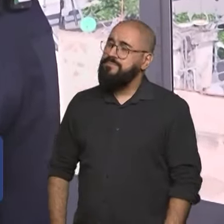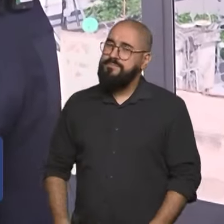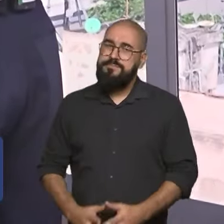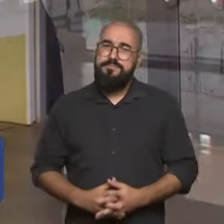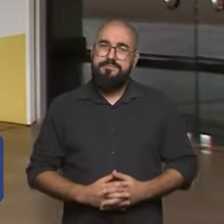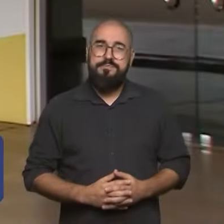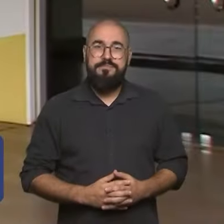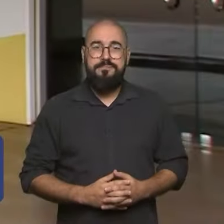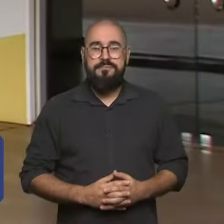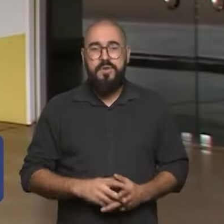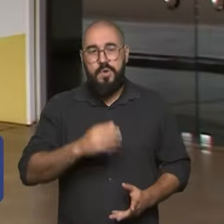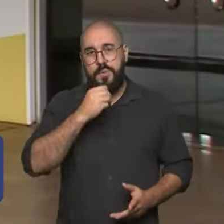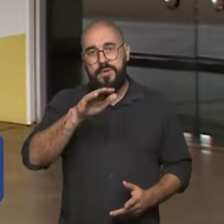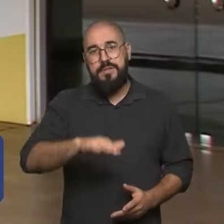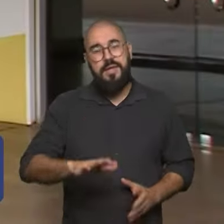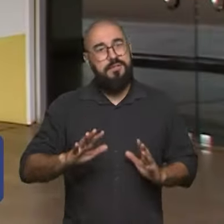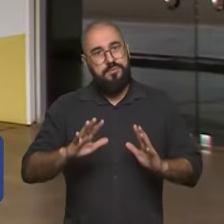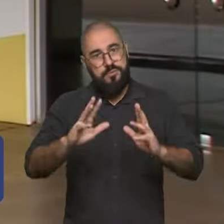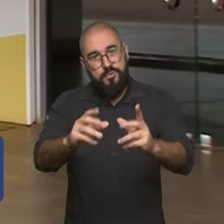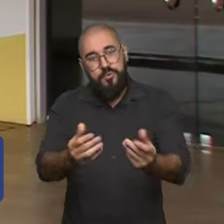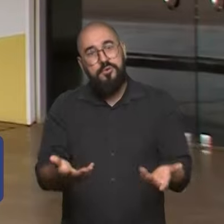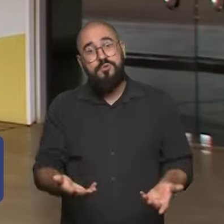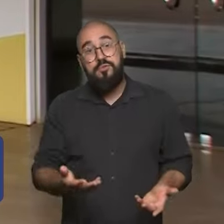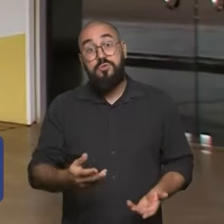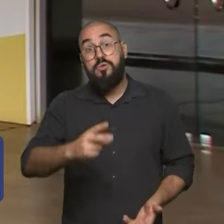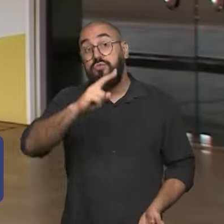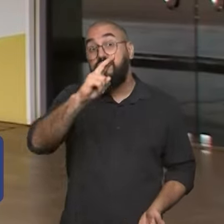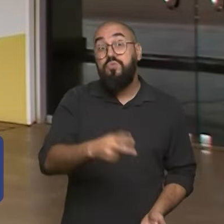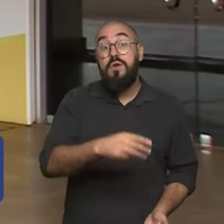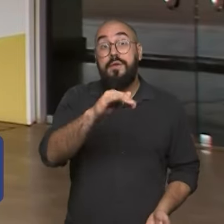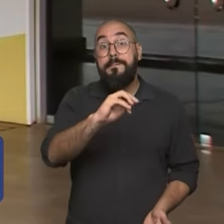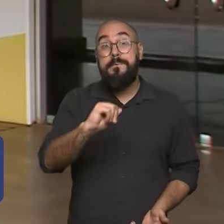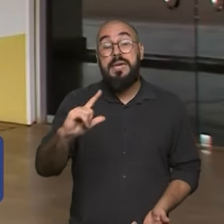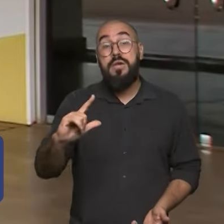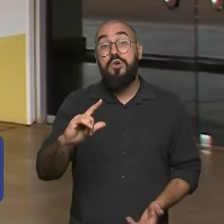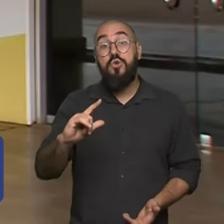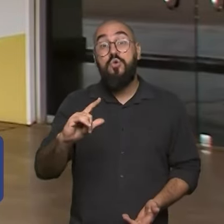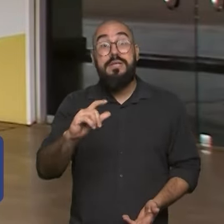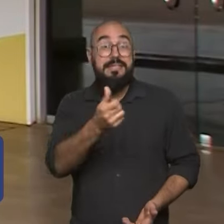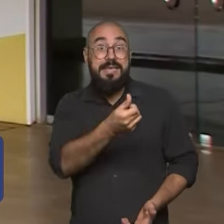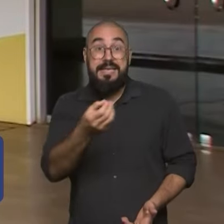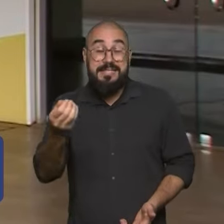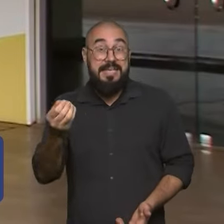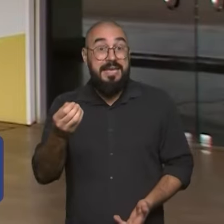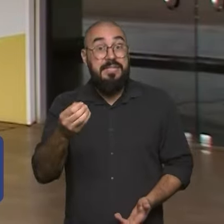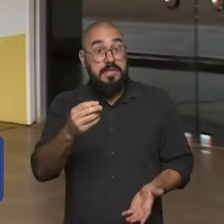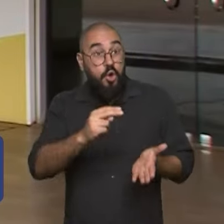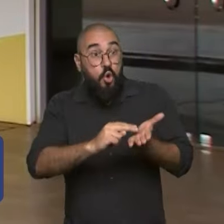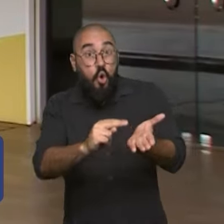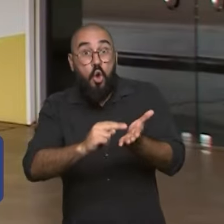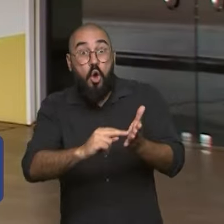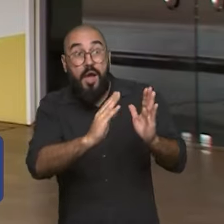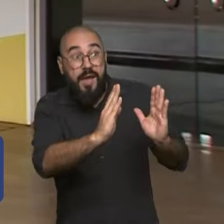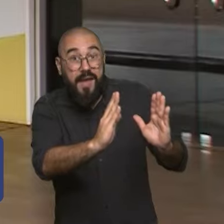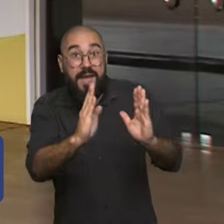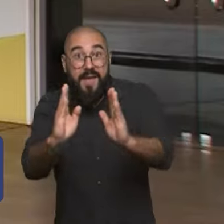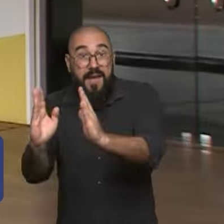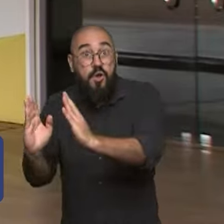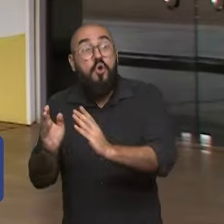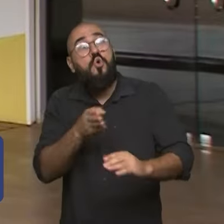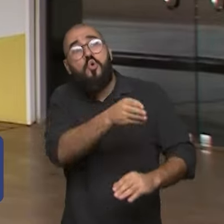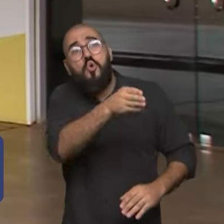Boa tarde, Luciana, e a todos. 2.600 agências dos Correios podem receber os pedidos de benefício por